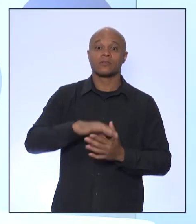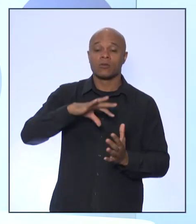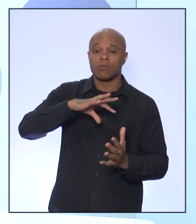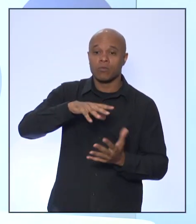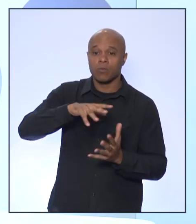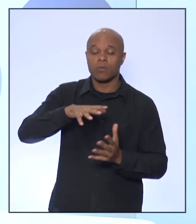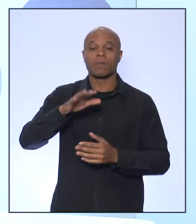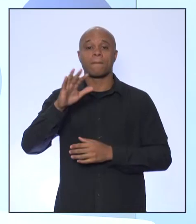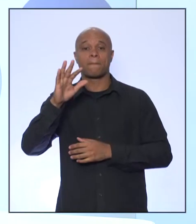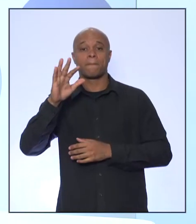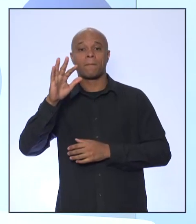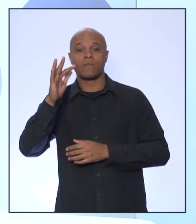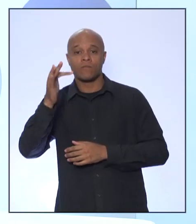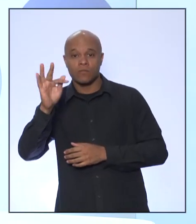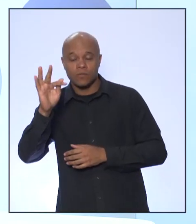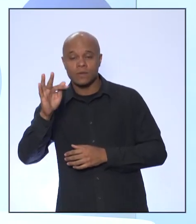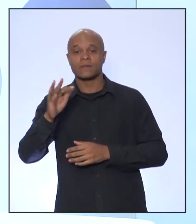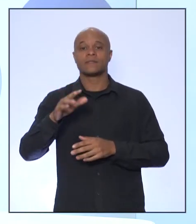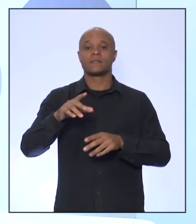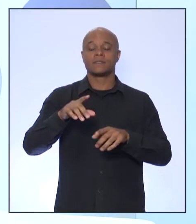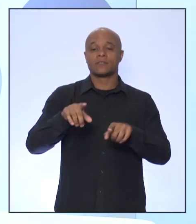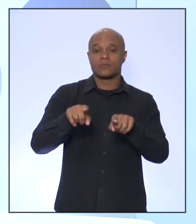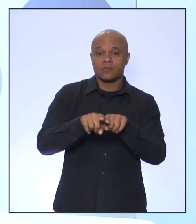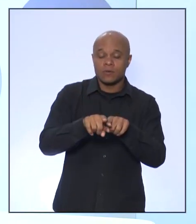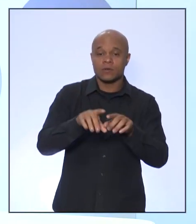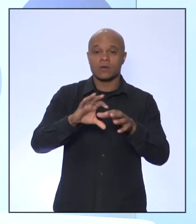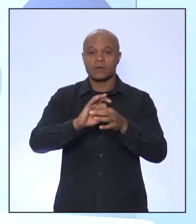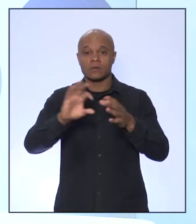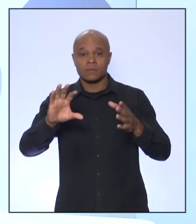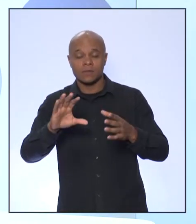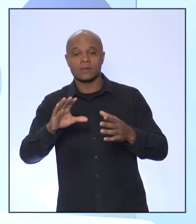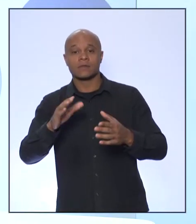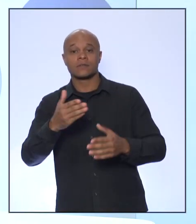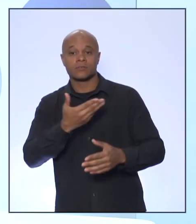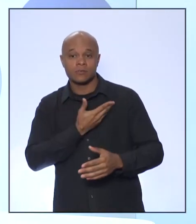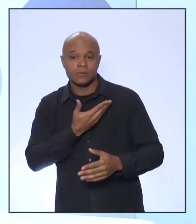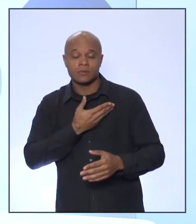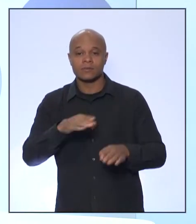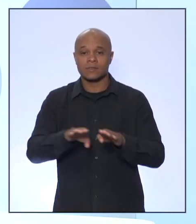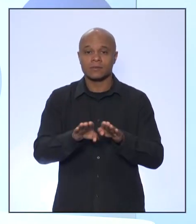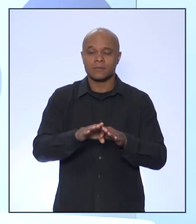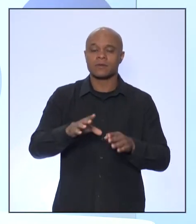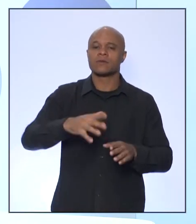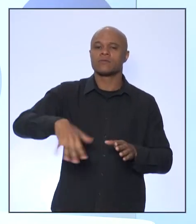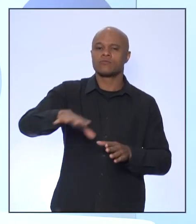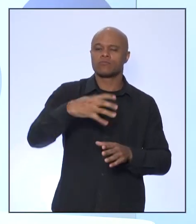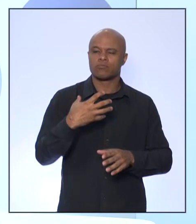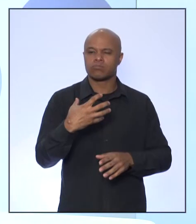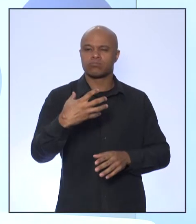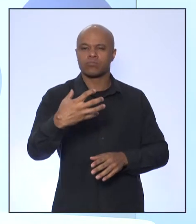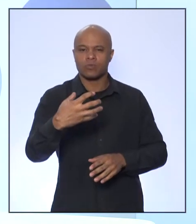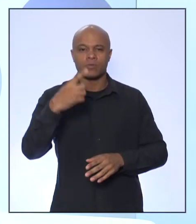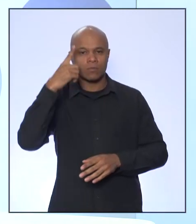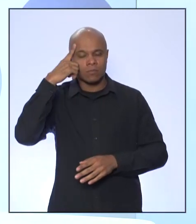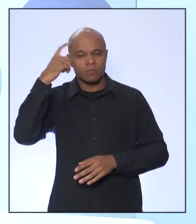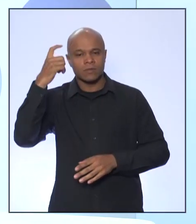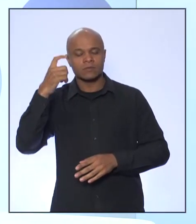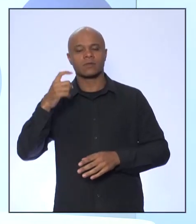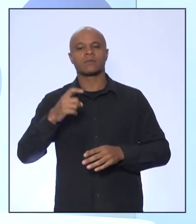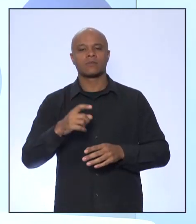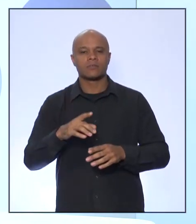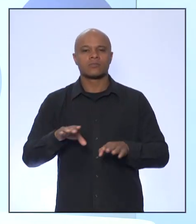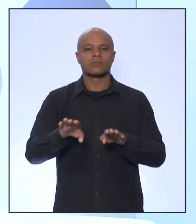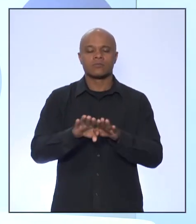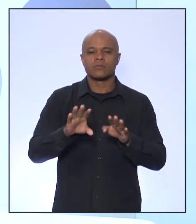liberdade, igualdade e fraternidade. E a nossa Constituição também, ela sofre essas influências do iluminismo, né, do pensamento iluminismo,